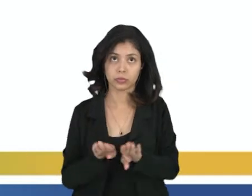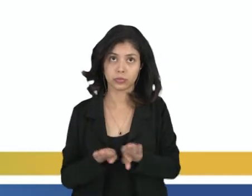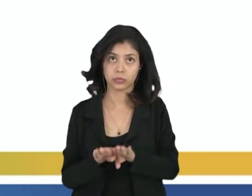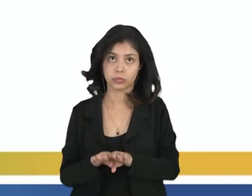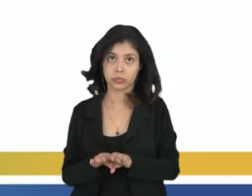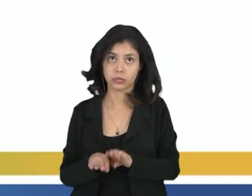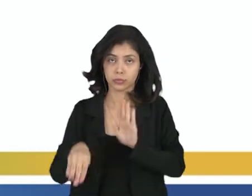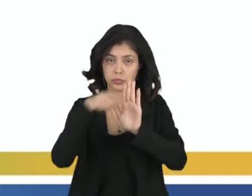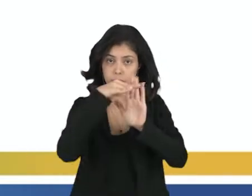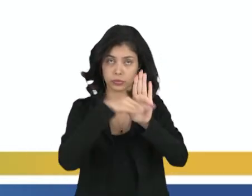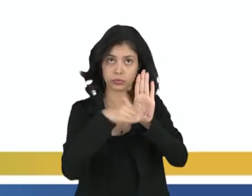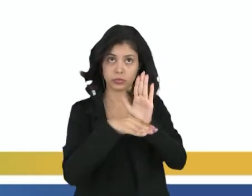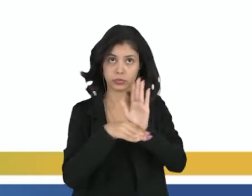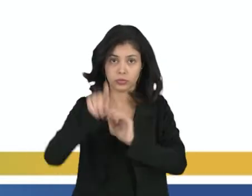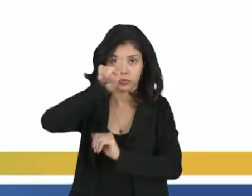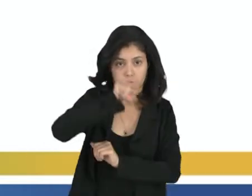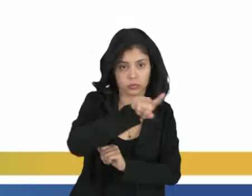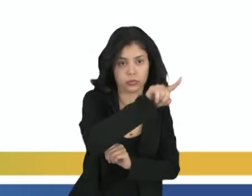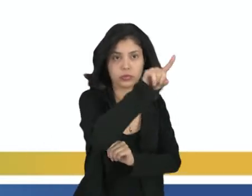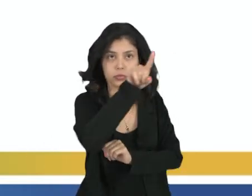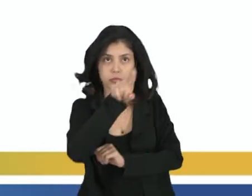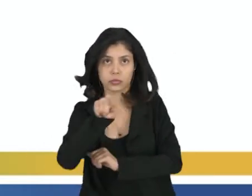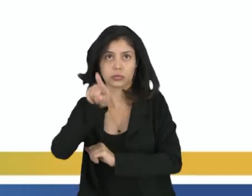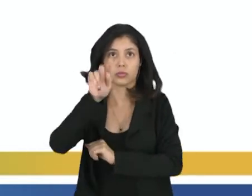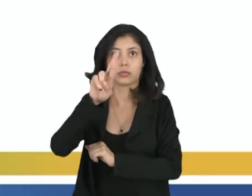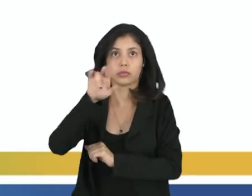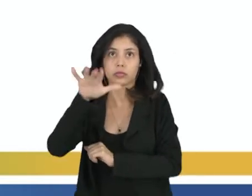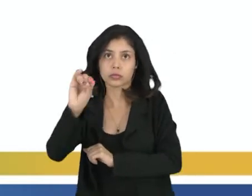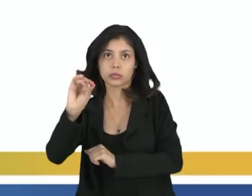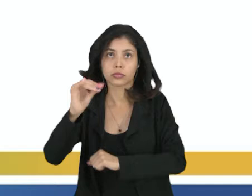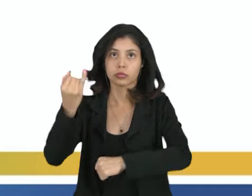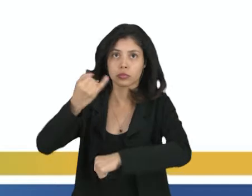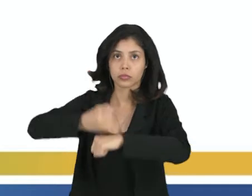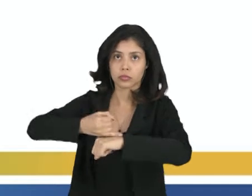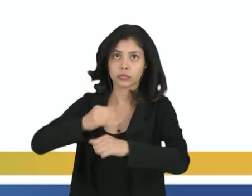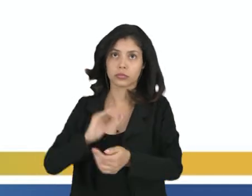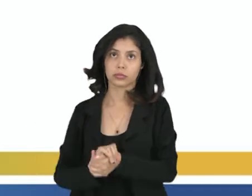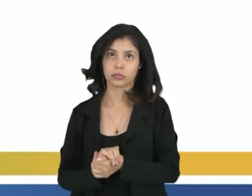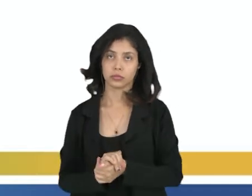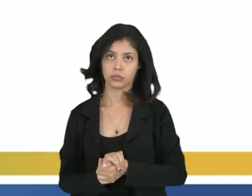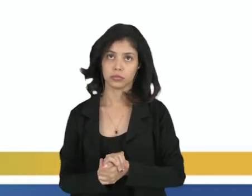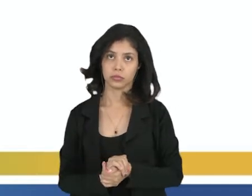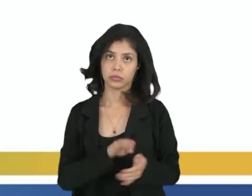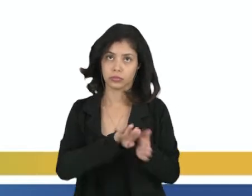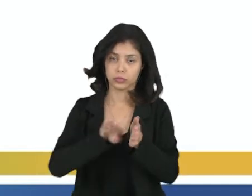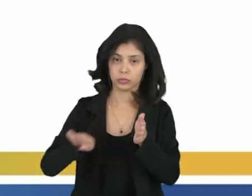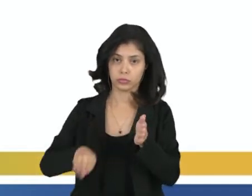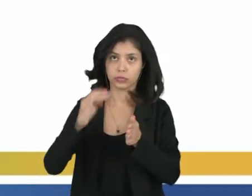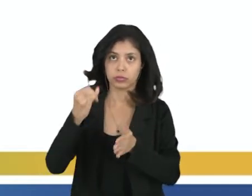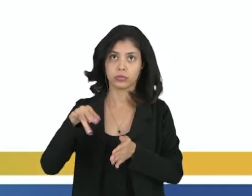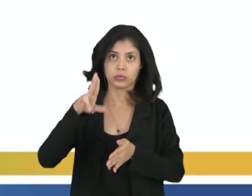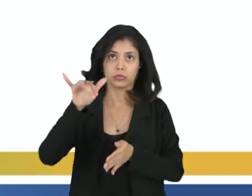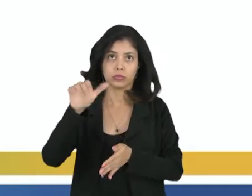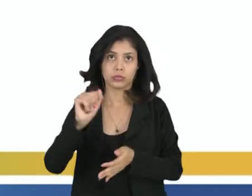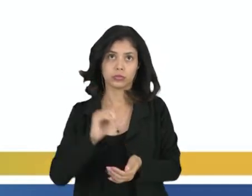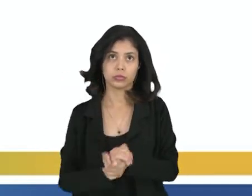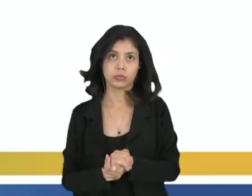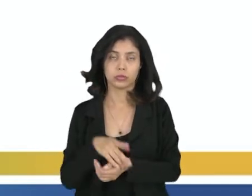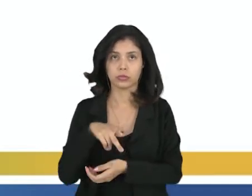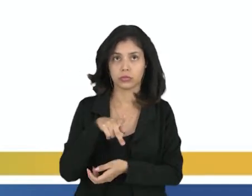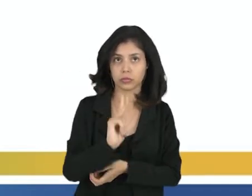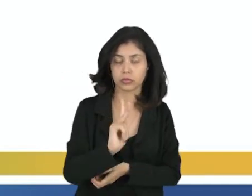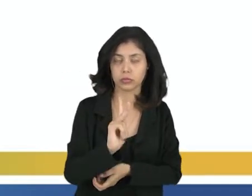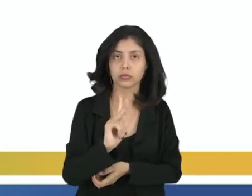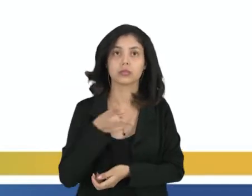são definidos o grau de ionização ou o grau de dissociação iônica.